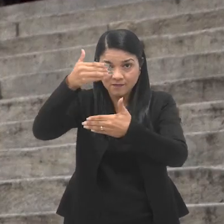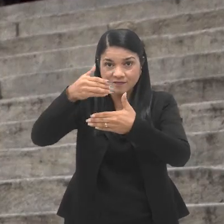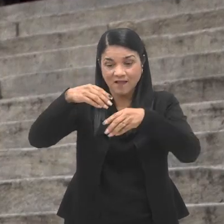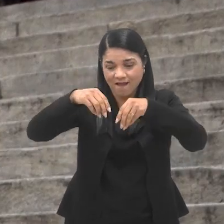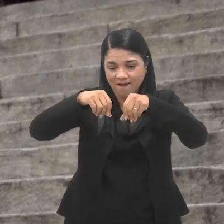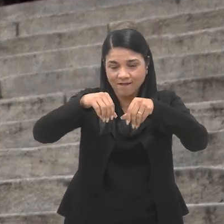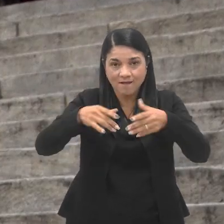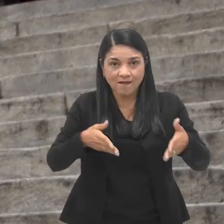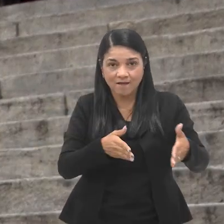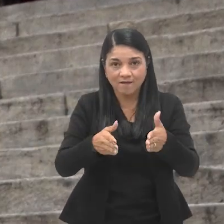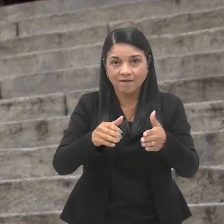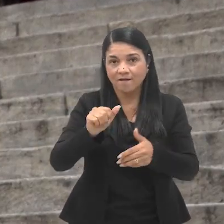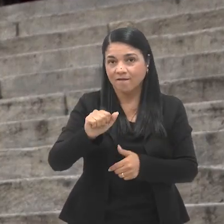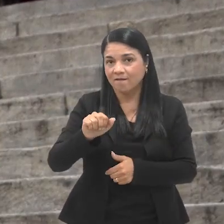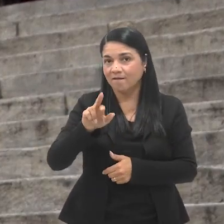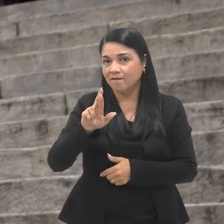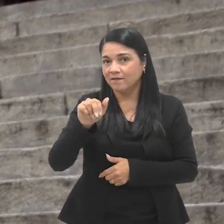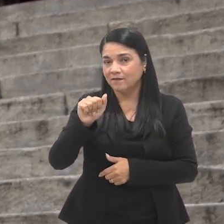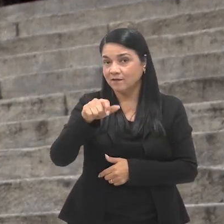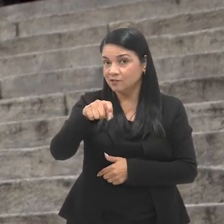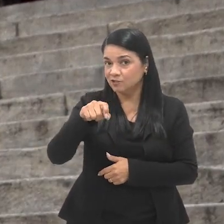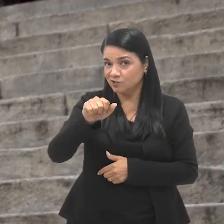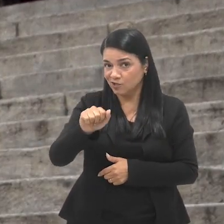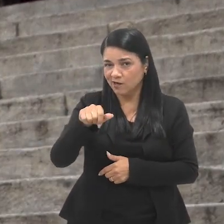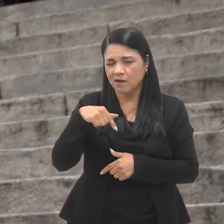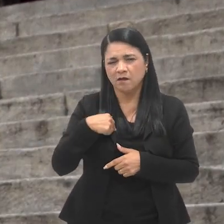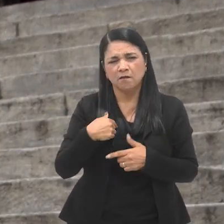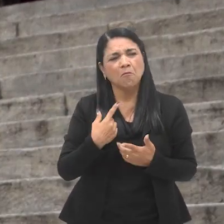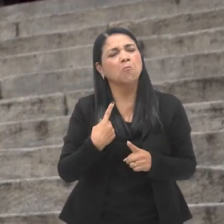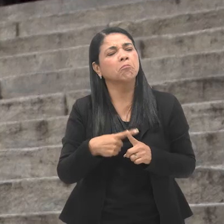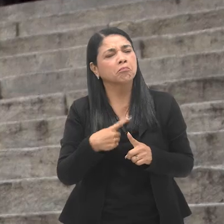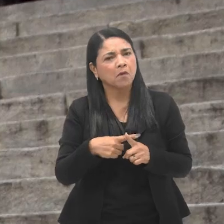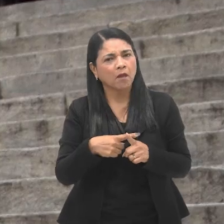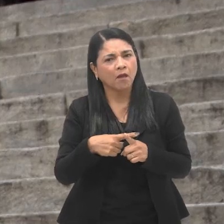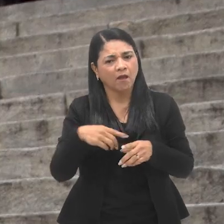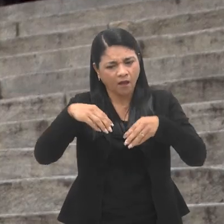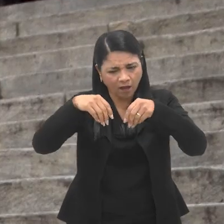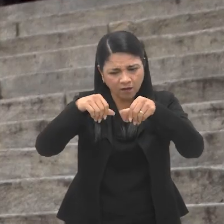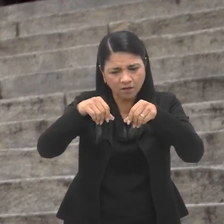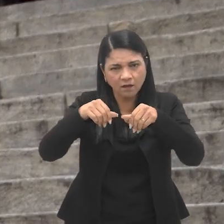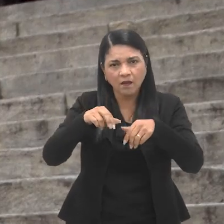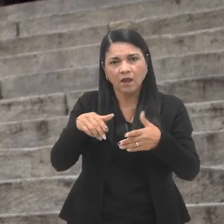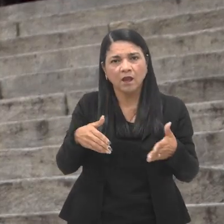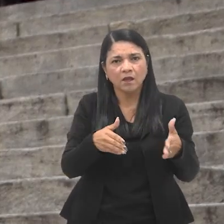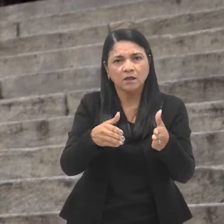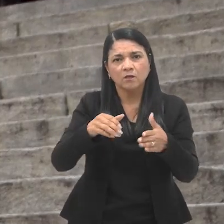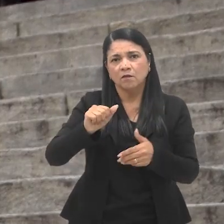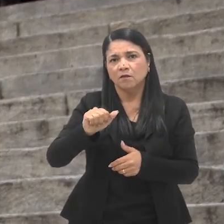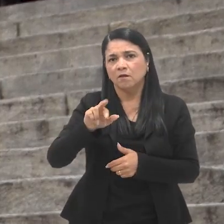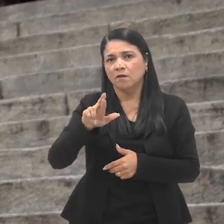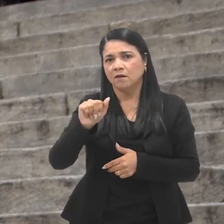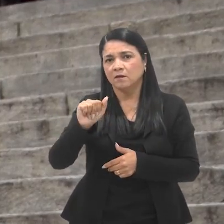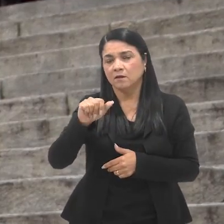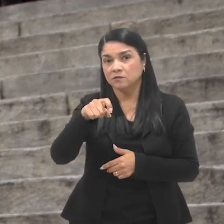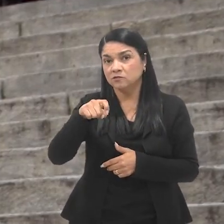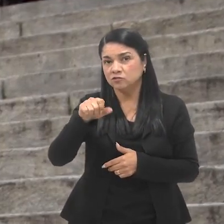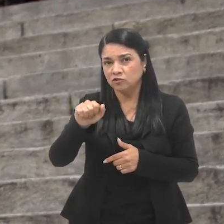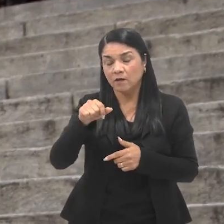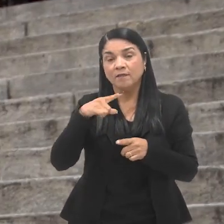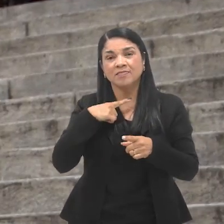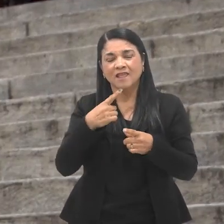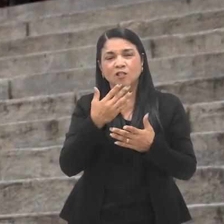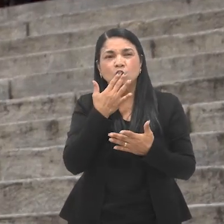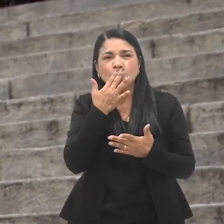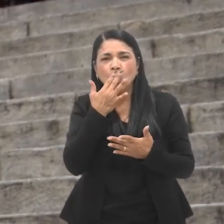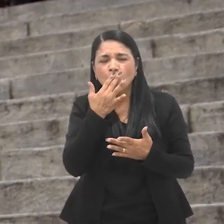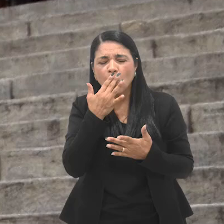das paredes, areias dos rios de Araxá. Mas por que areias do rio de Araxá? Ele estava explicado por quê. Porque as